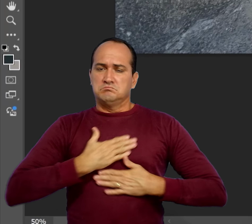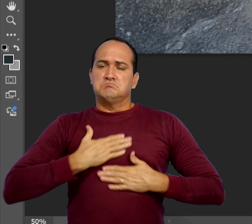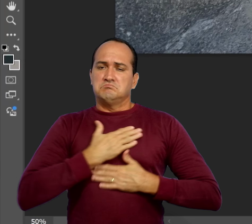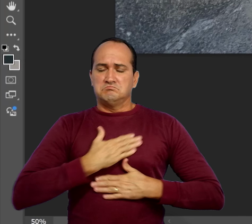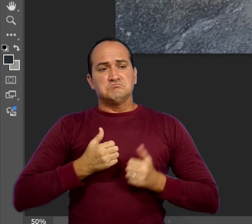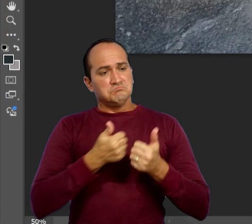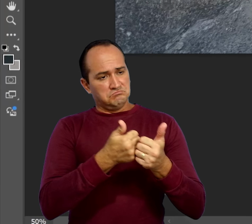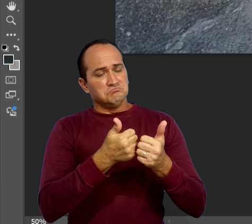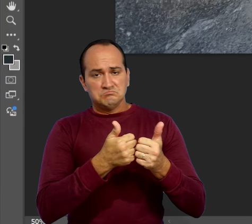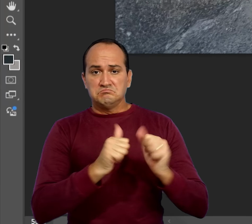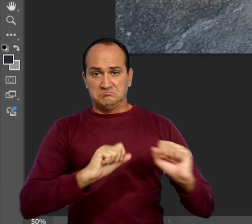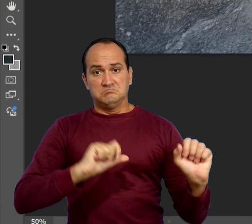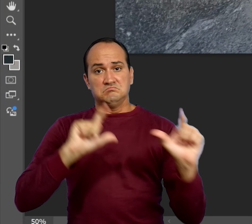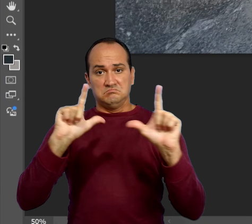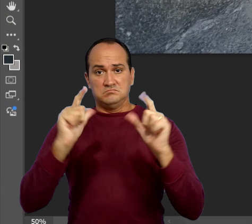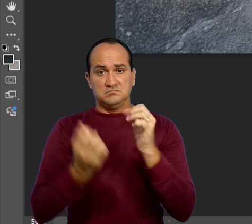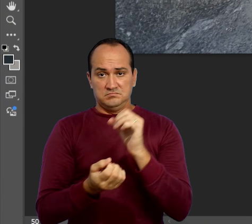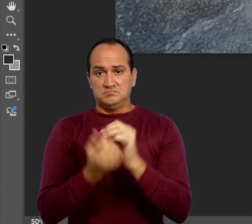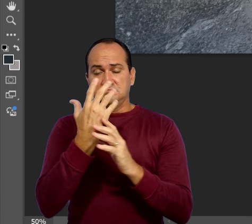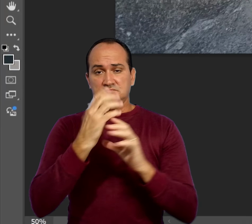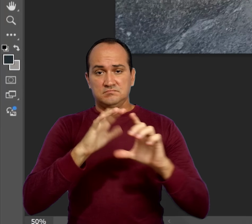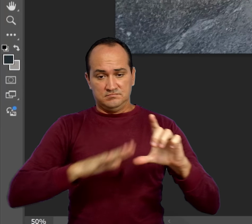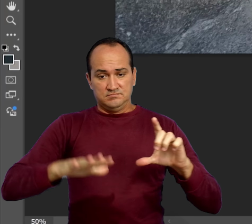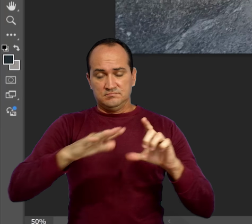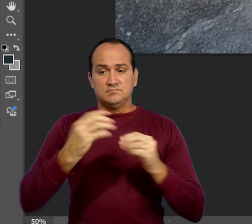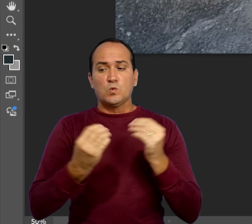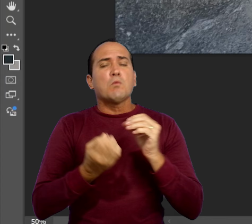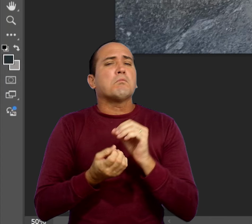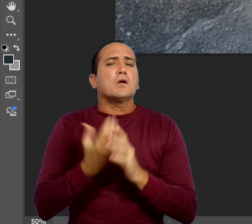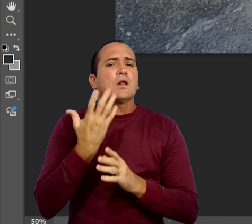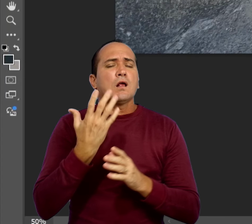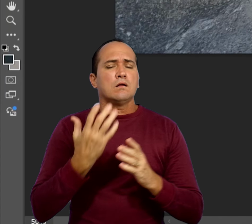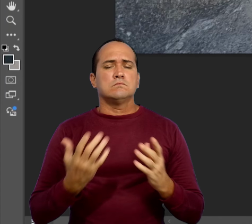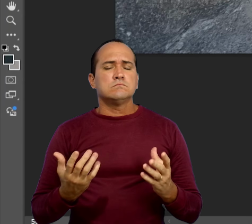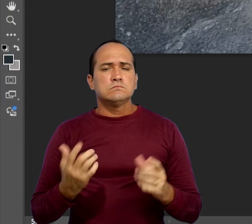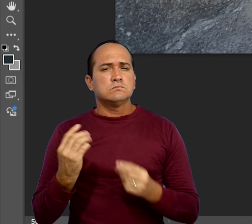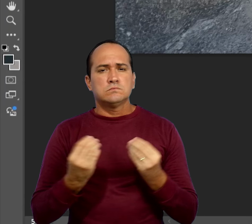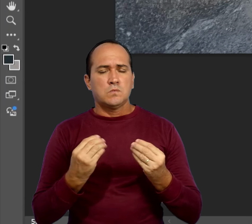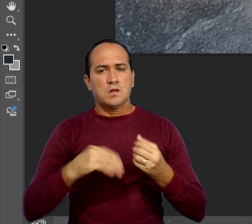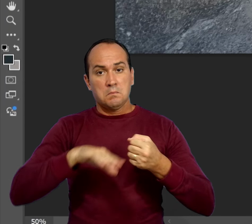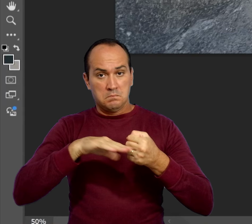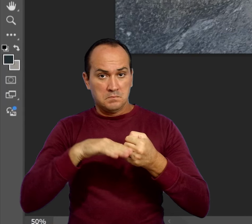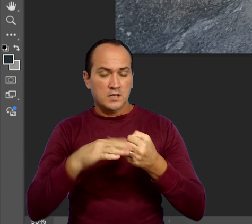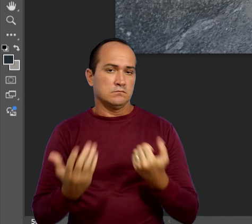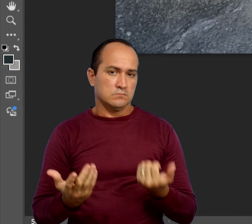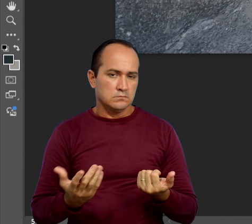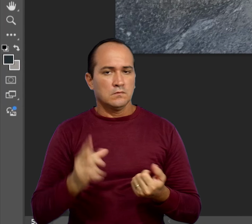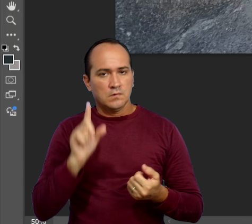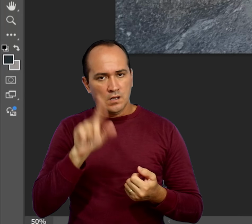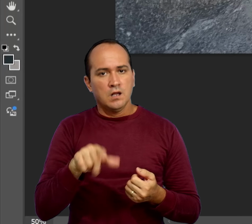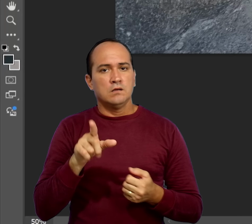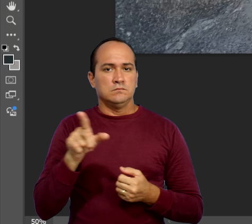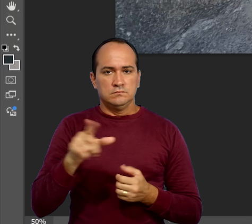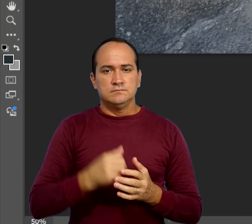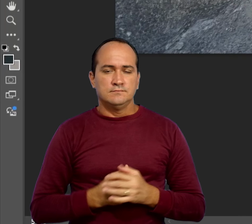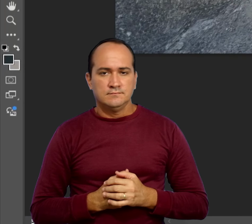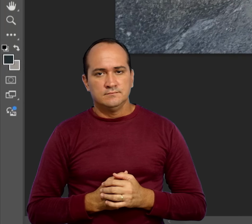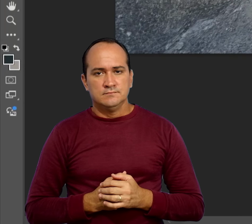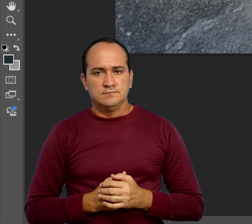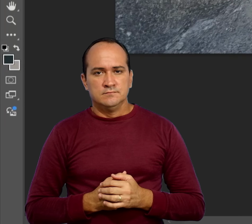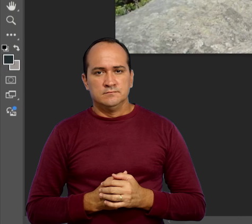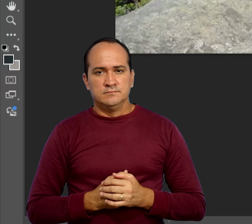Pronto, então estou bem satisfeito com essa imagem, já mostrei para vocês então como é que eu criei esse plano. Para criar o plano médio, né, que seria essa